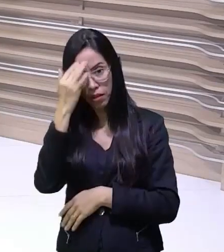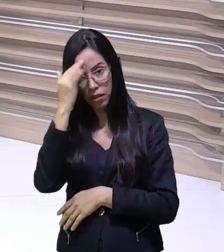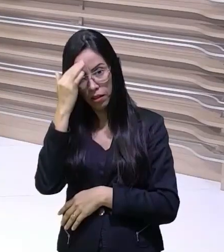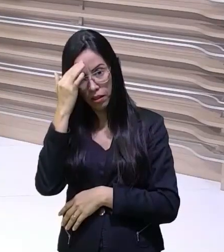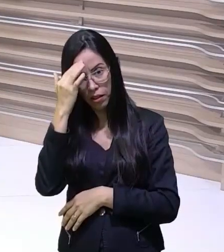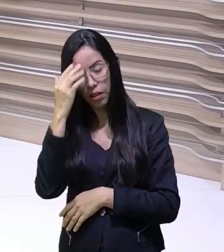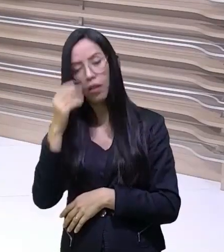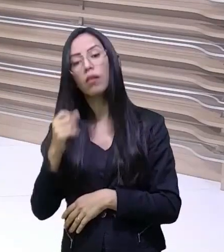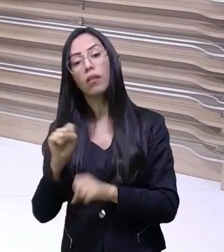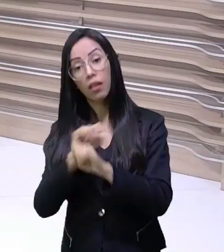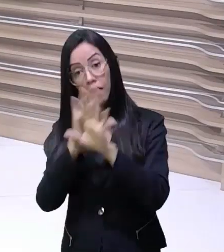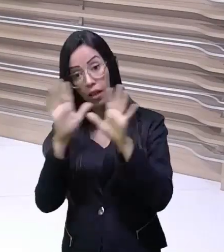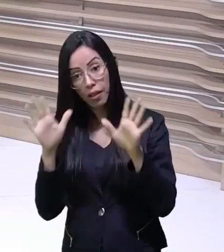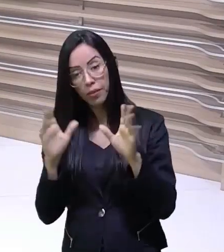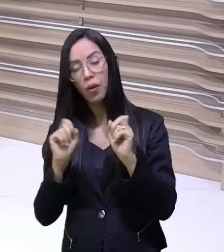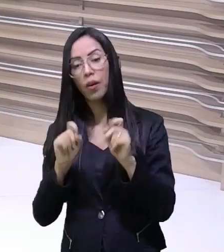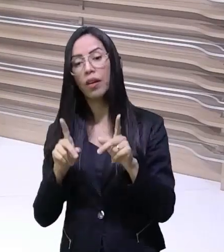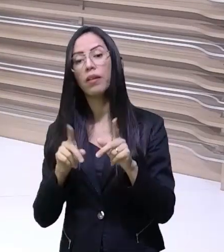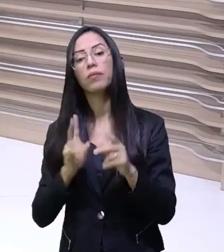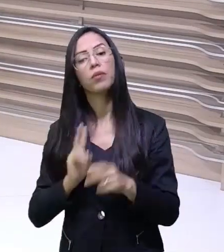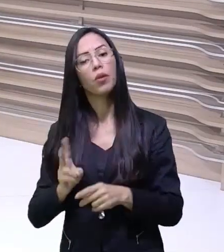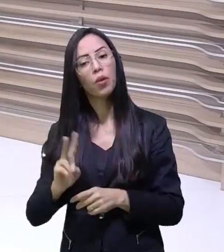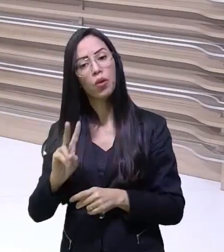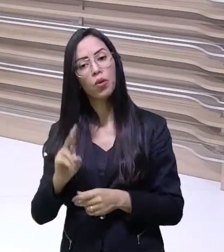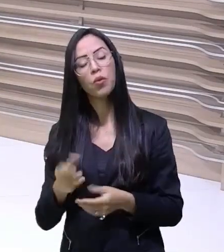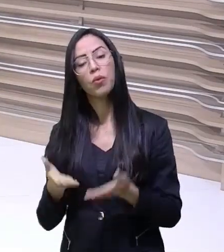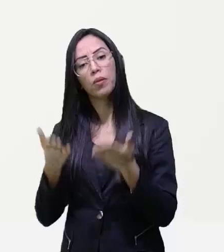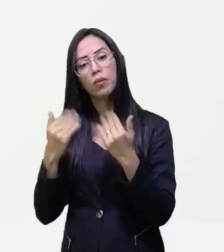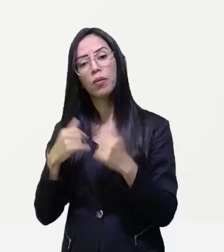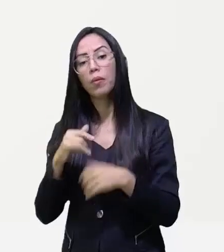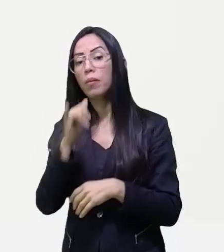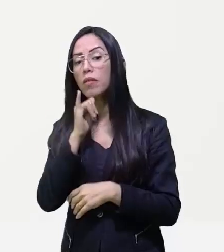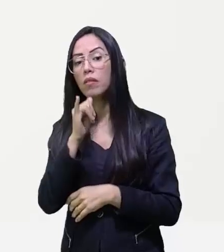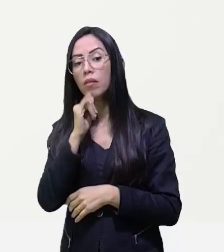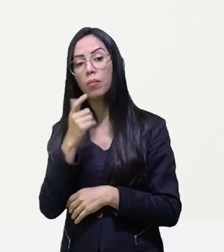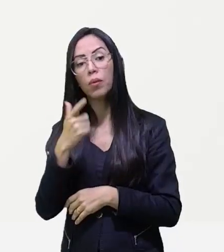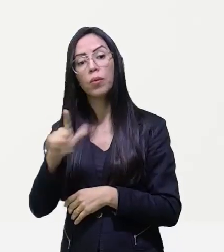que entenderam. Então, vamos avançar um pouquinho, vamos para o próximo exemplo?